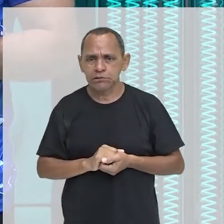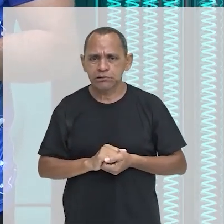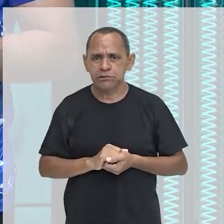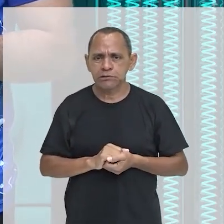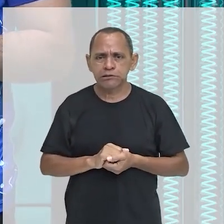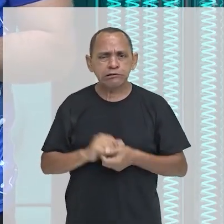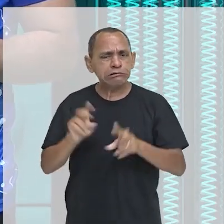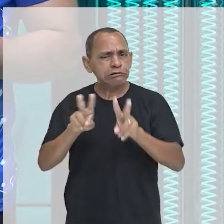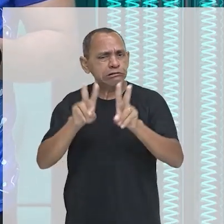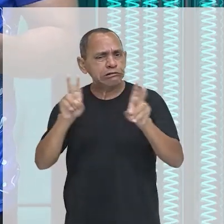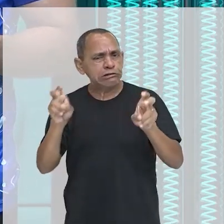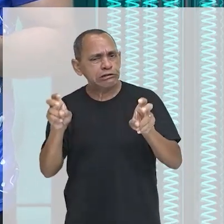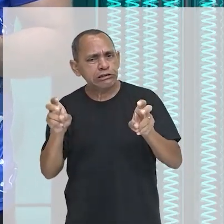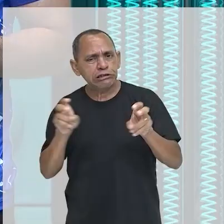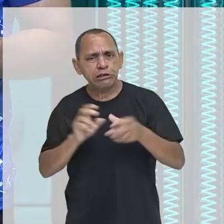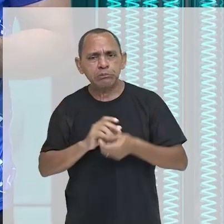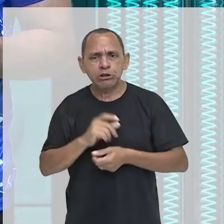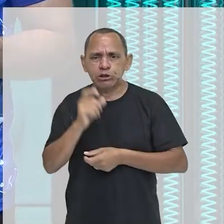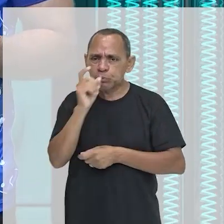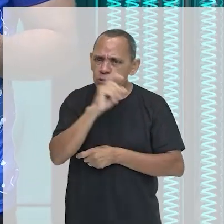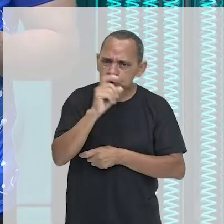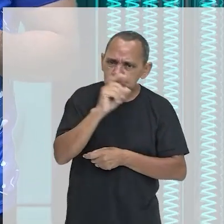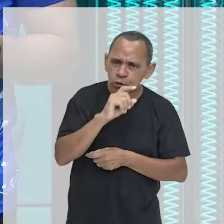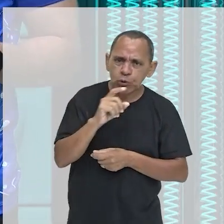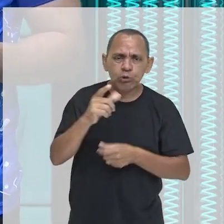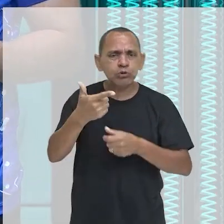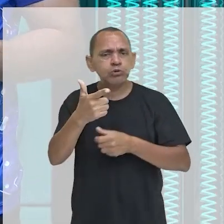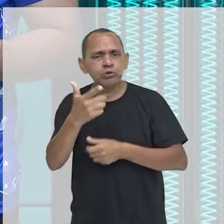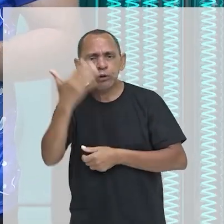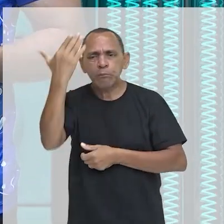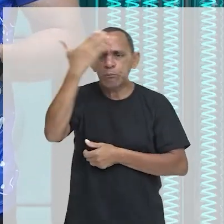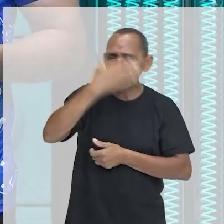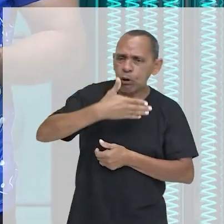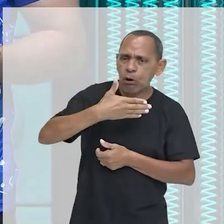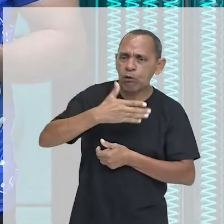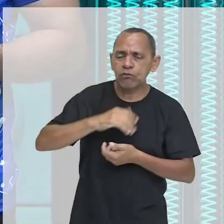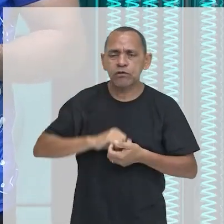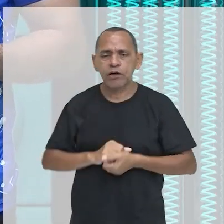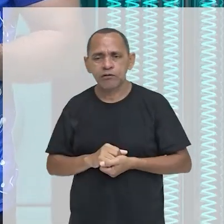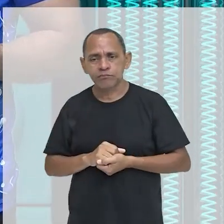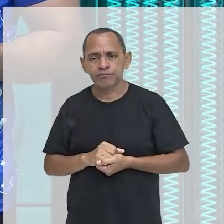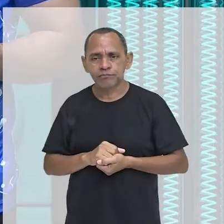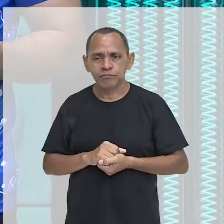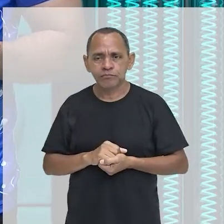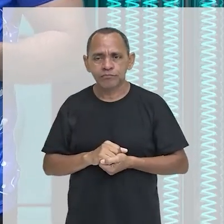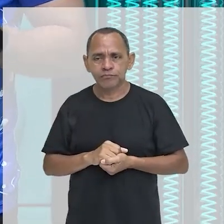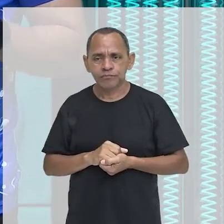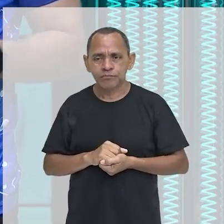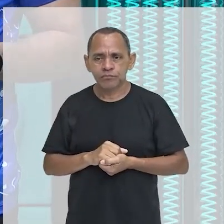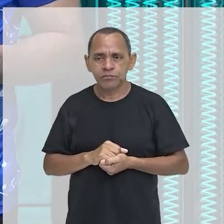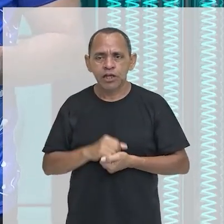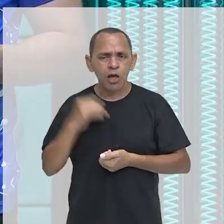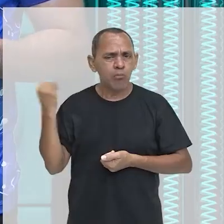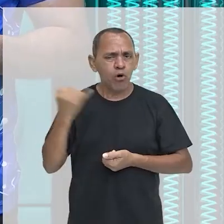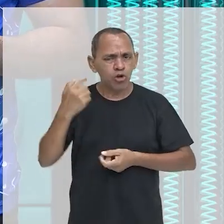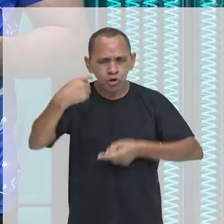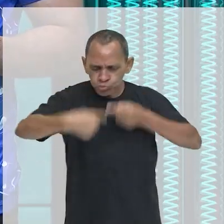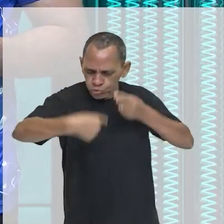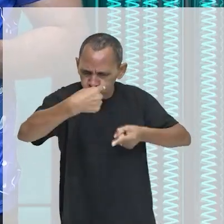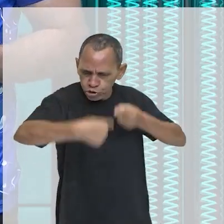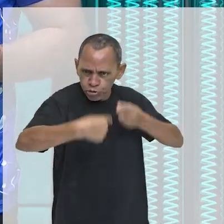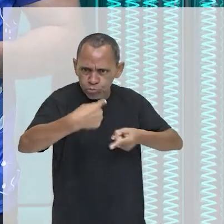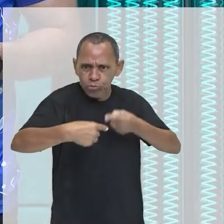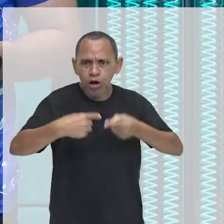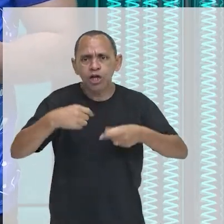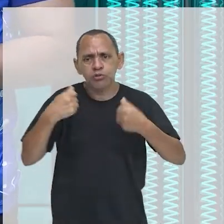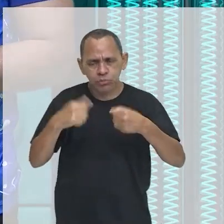são reais, ou então que não têm uma base sólida, né, através de boatos. Isso não é importante para um debate. Há temas que